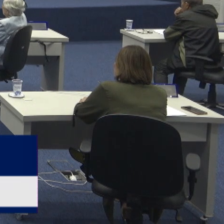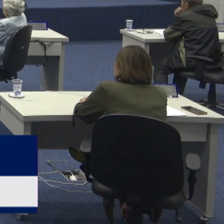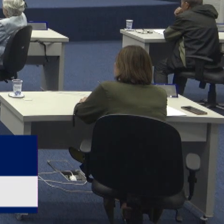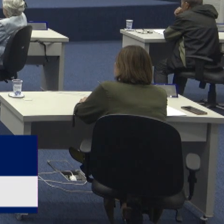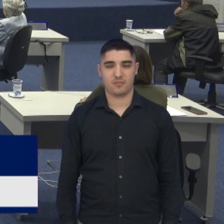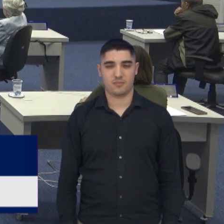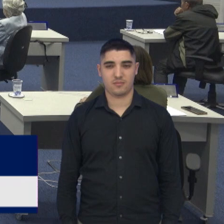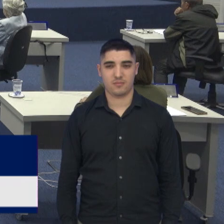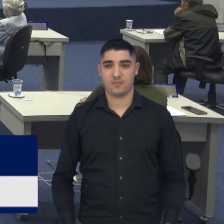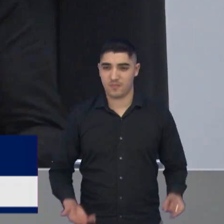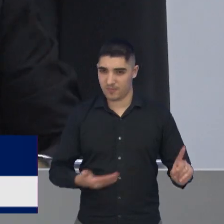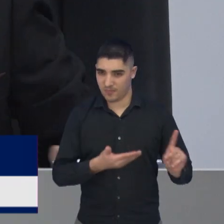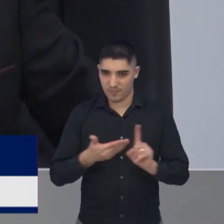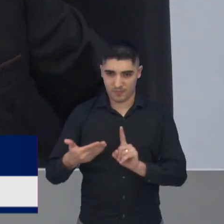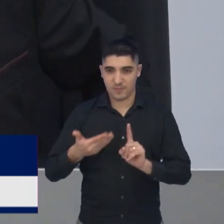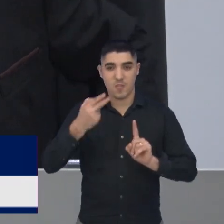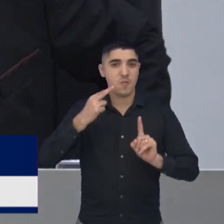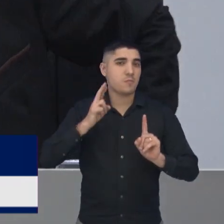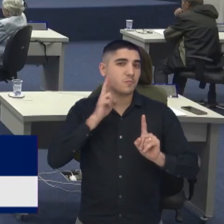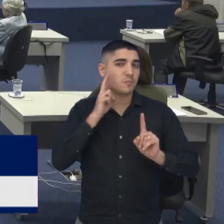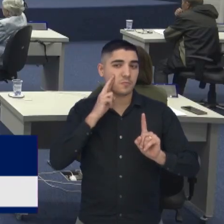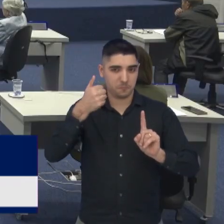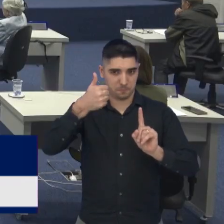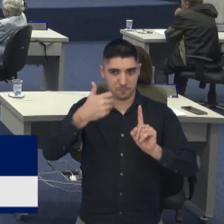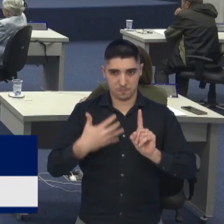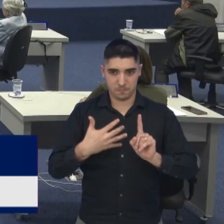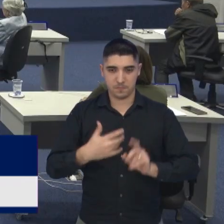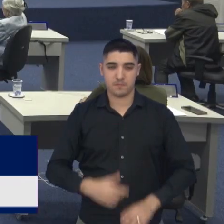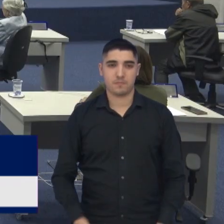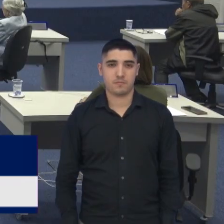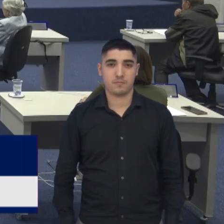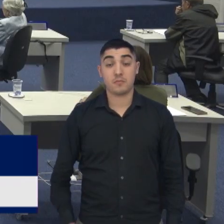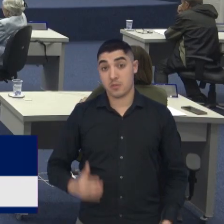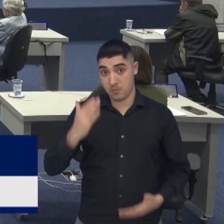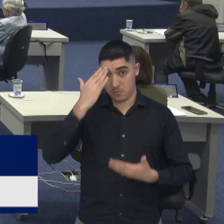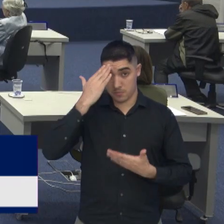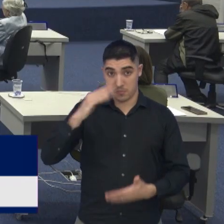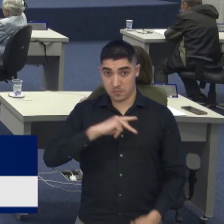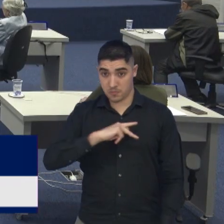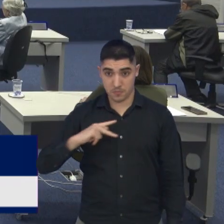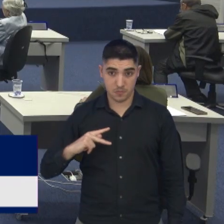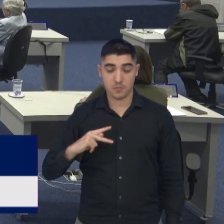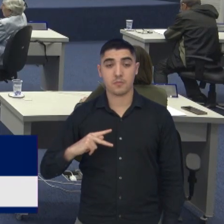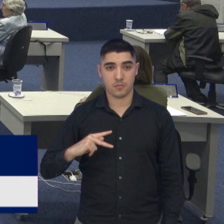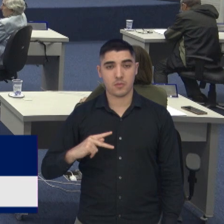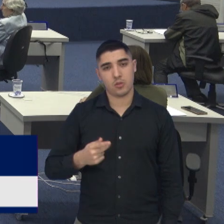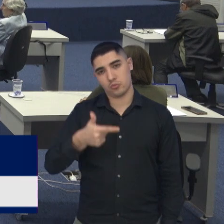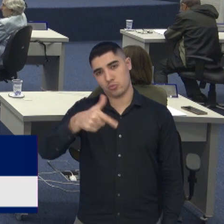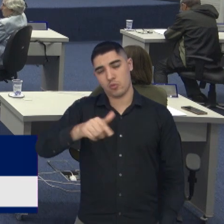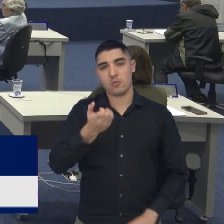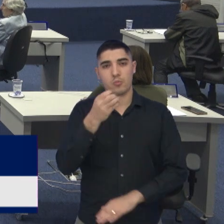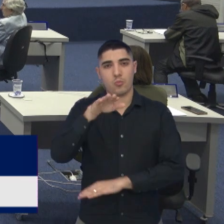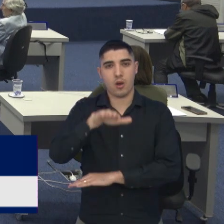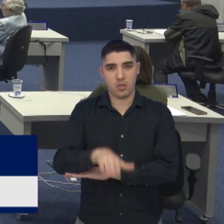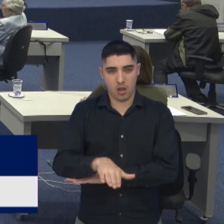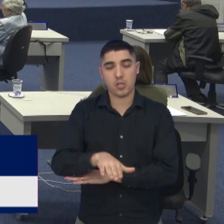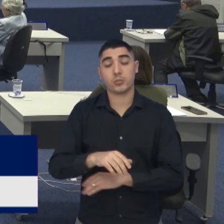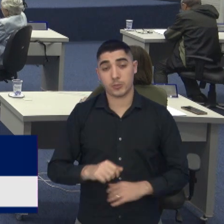Com a palavra, o vereador Renato Santiago. Obrigado, presidente. Mais uma vez, boa tarde a